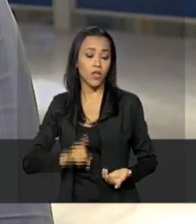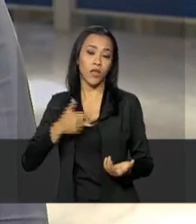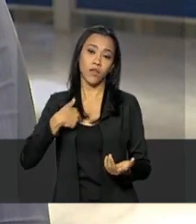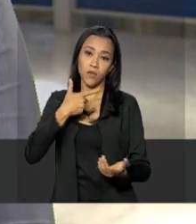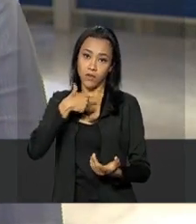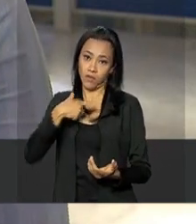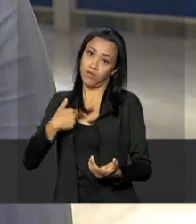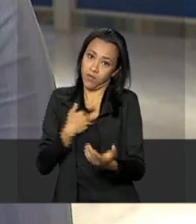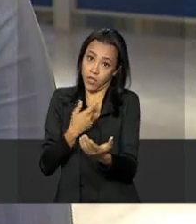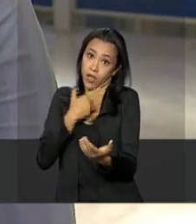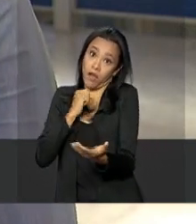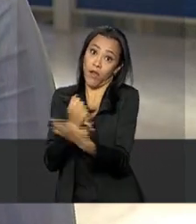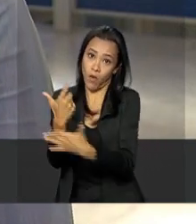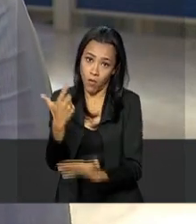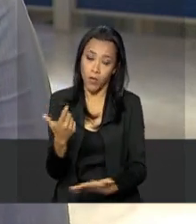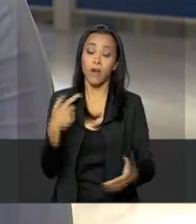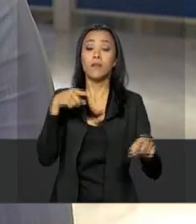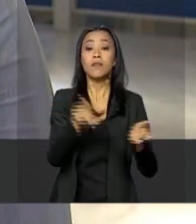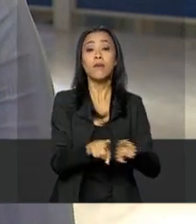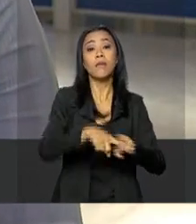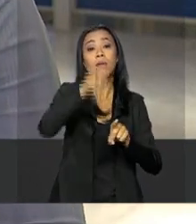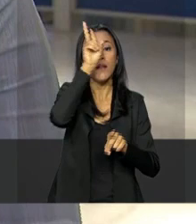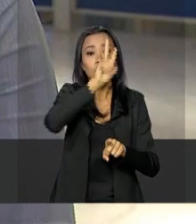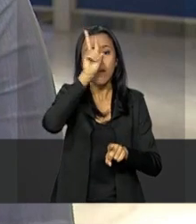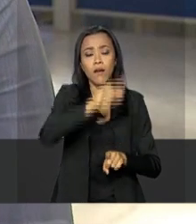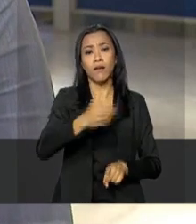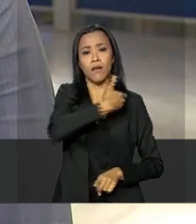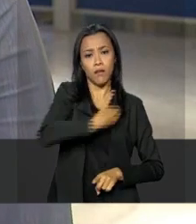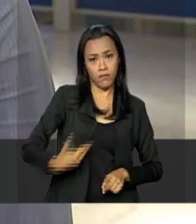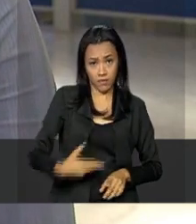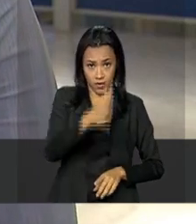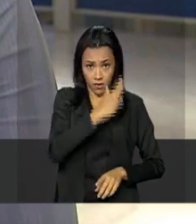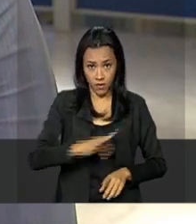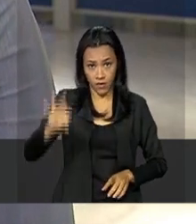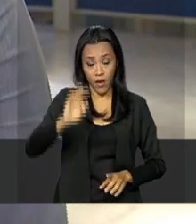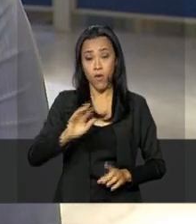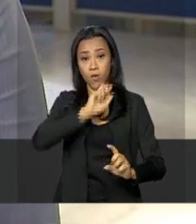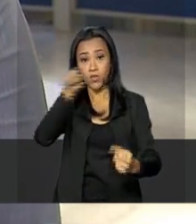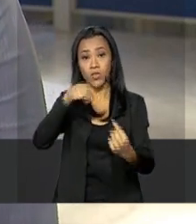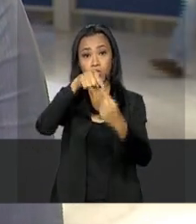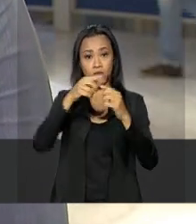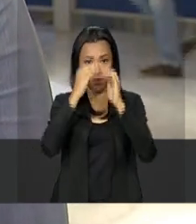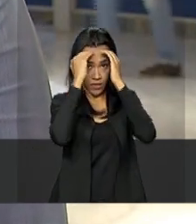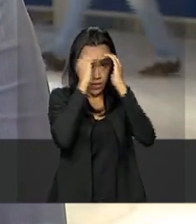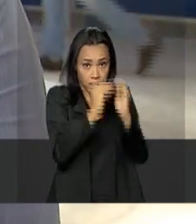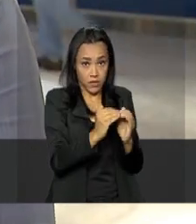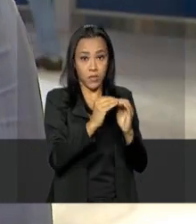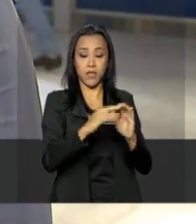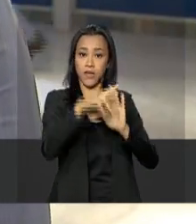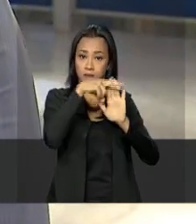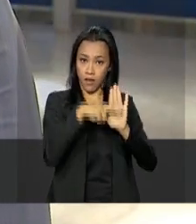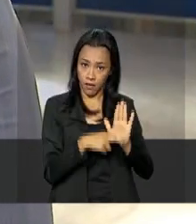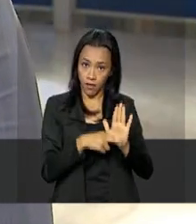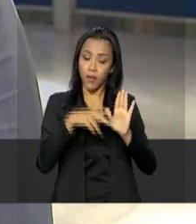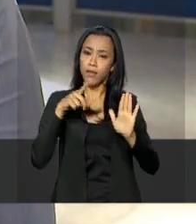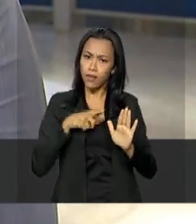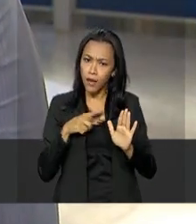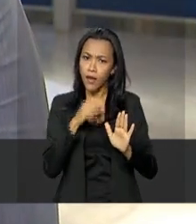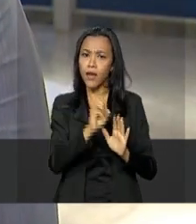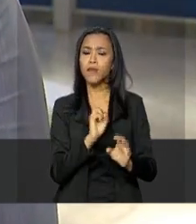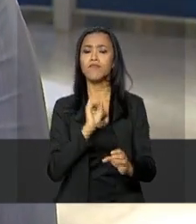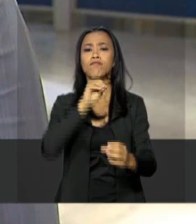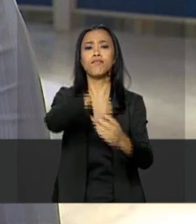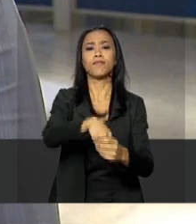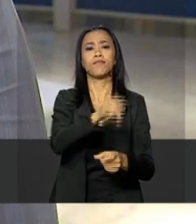E vale lembrar também que o governo federal, também nesse sentido de garantir o cumprimento do código, disponibiliza uma página